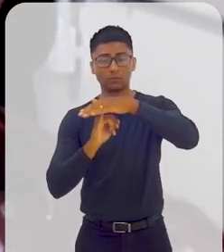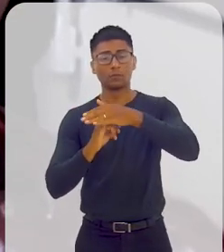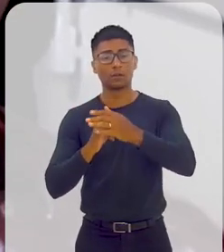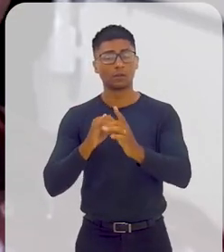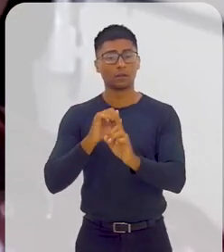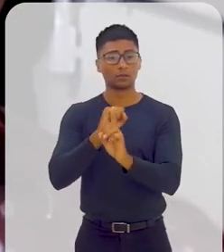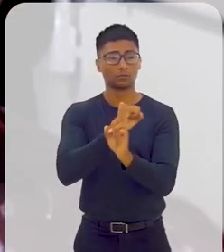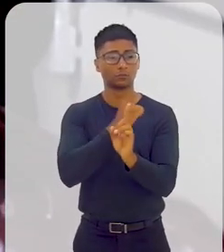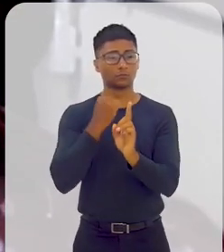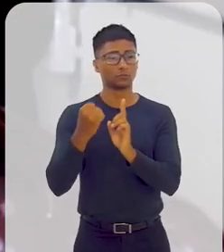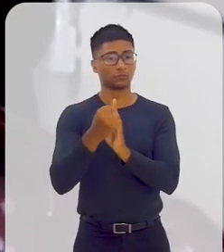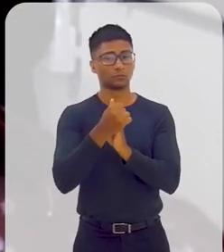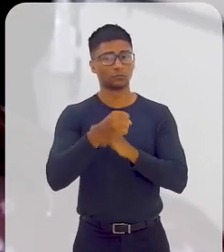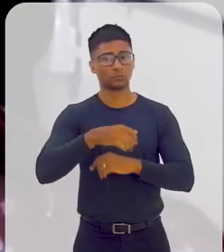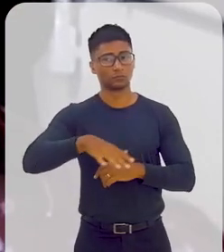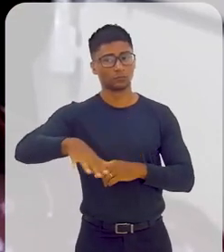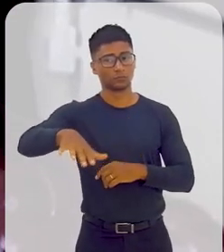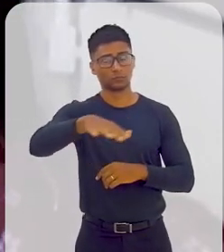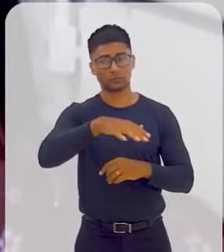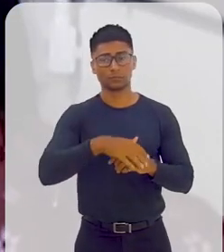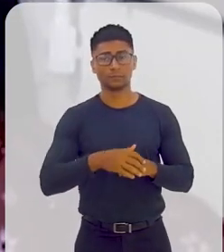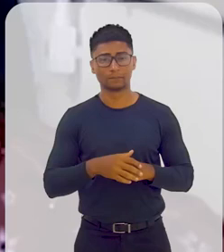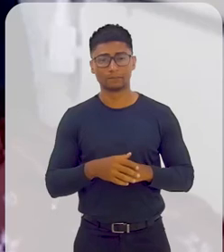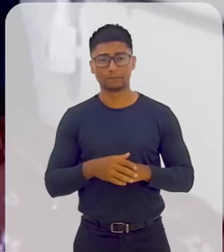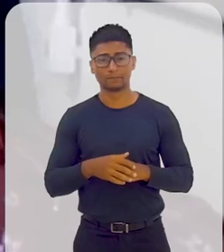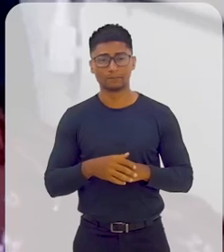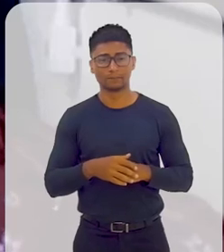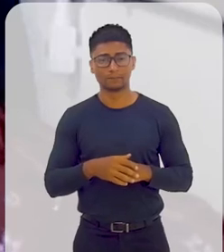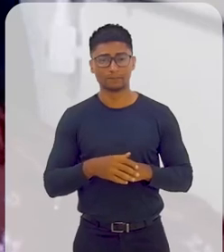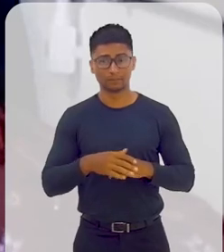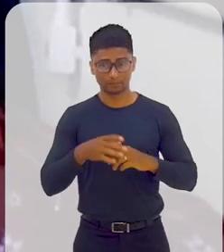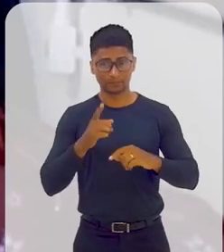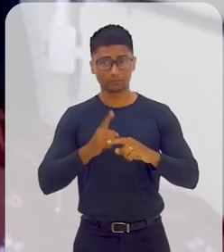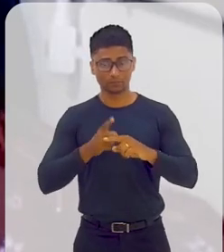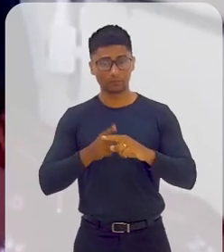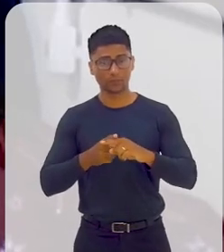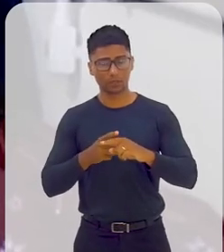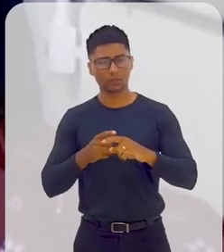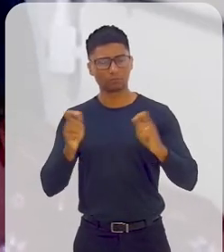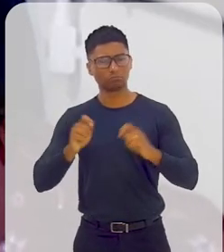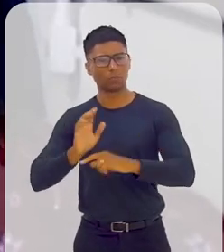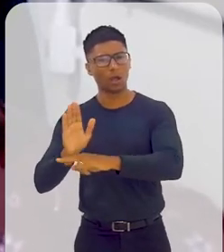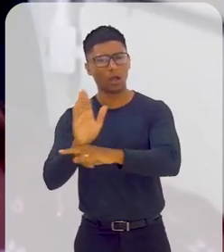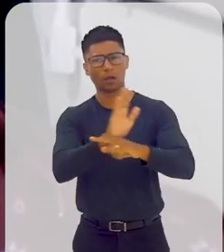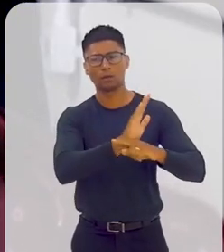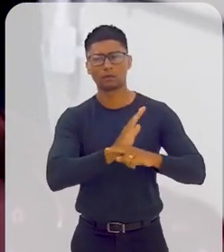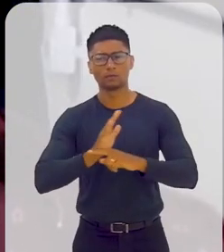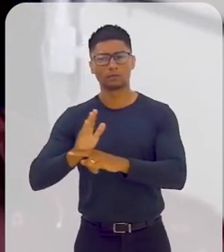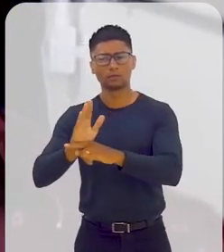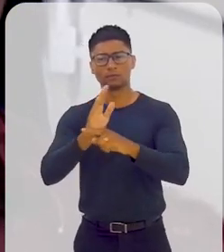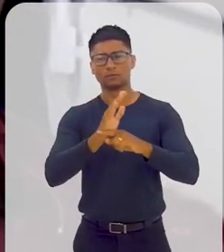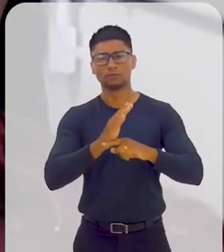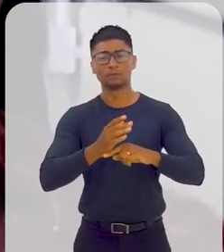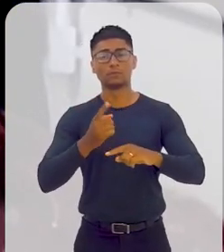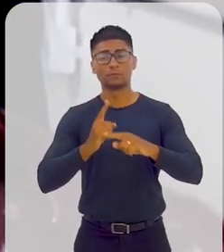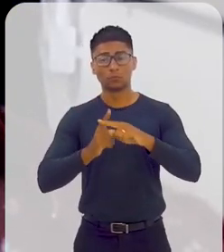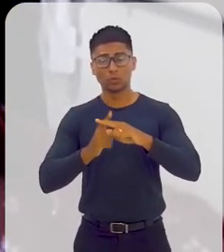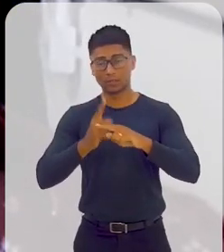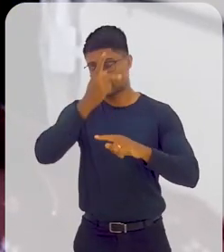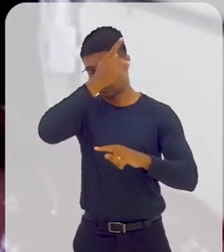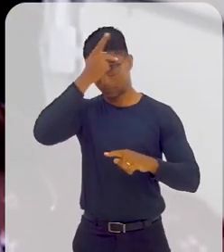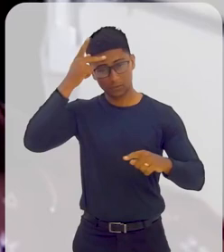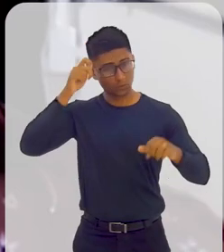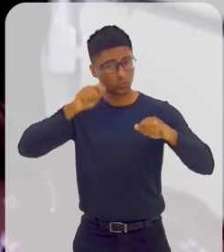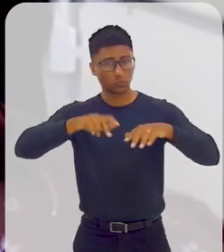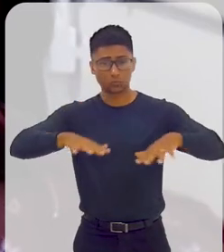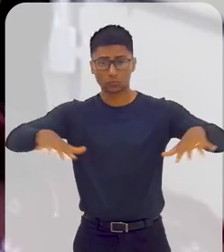na sociedade, a partir daquilo que ela gera, aquilo que ela constrói, que nós atuamos em conjunto com as